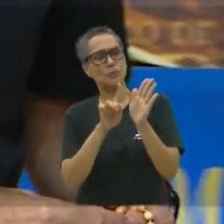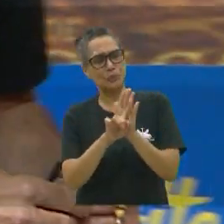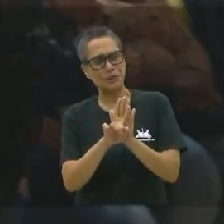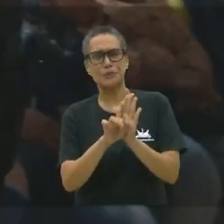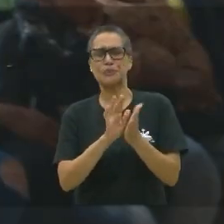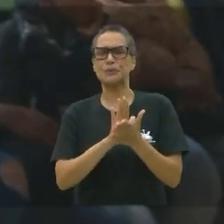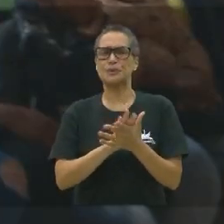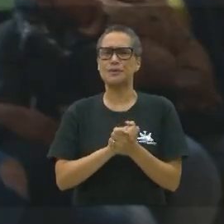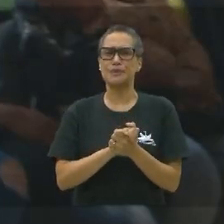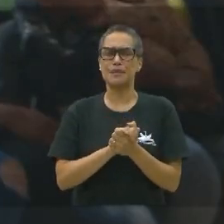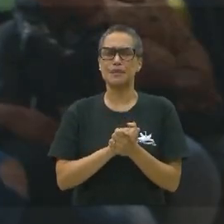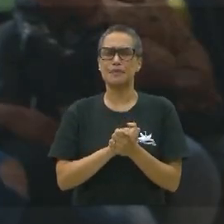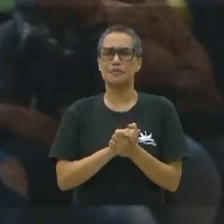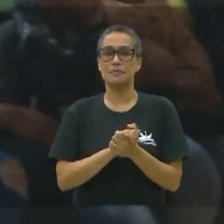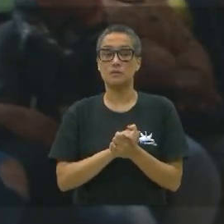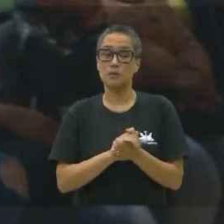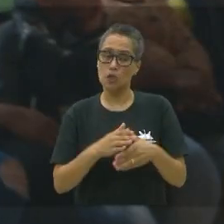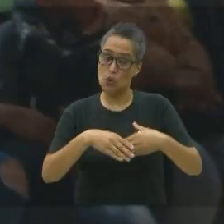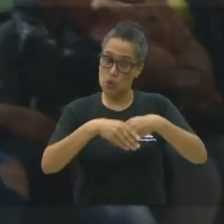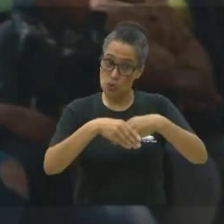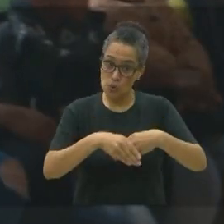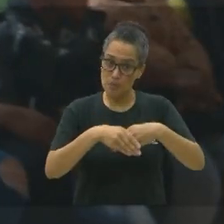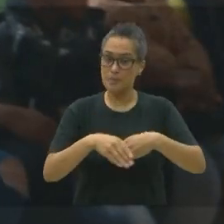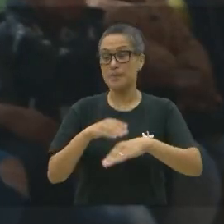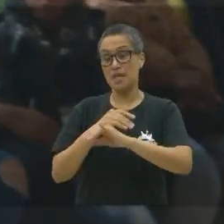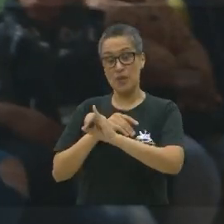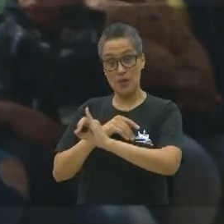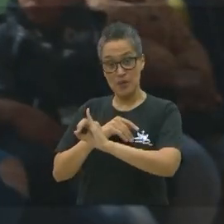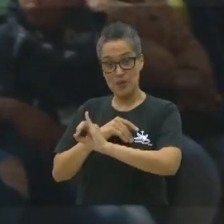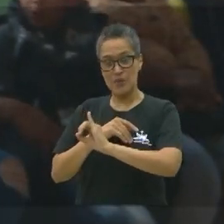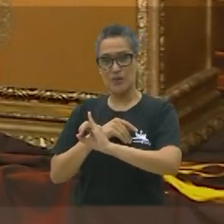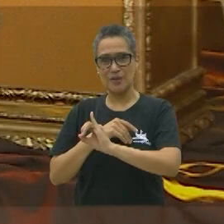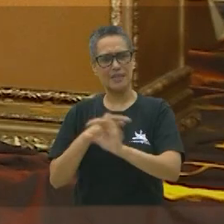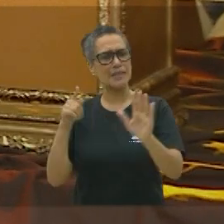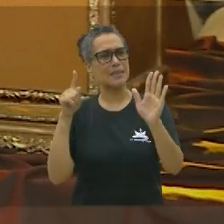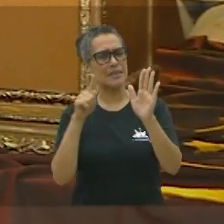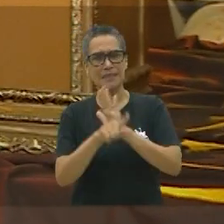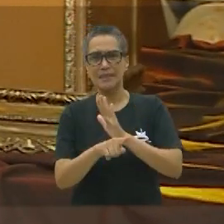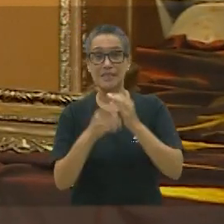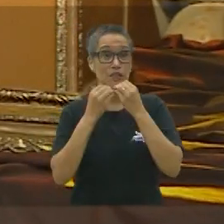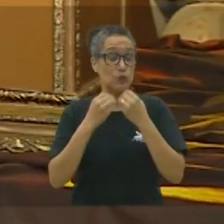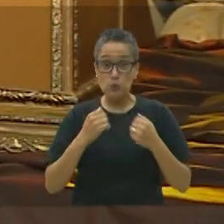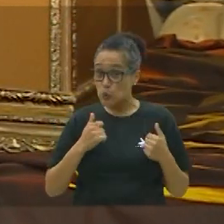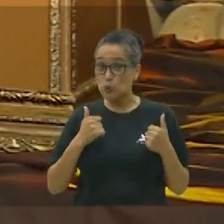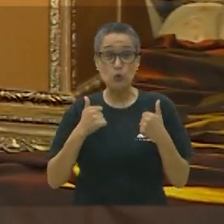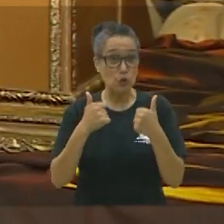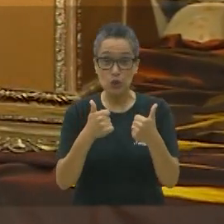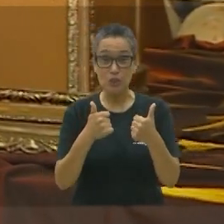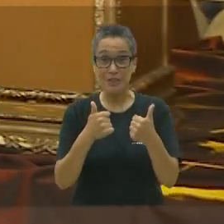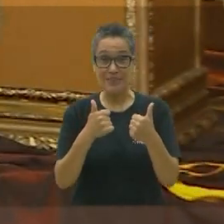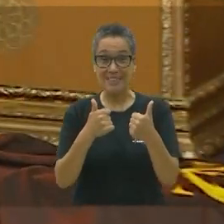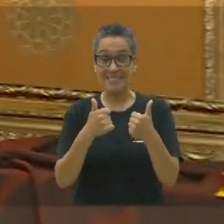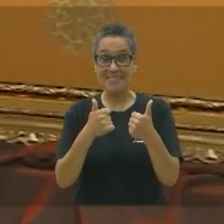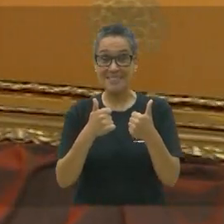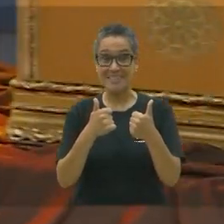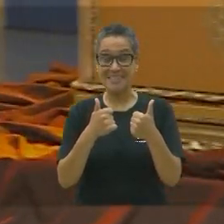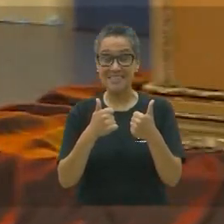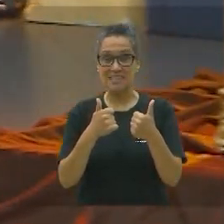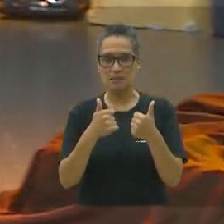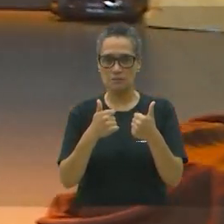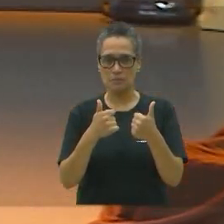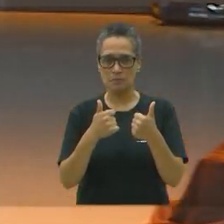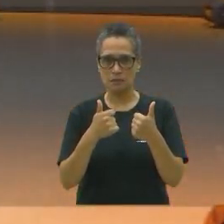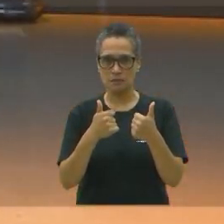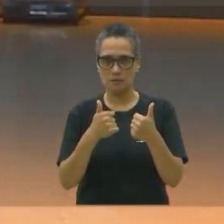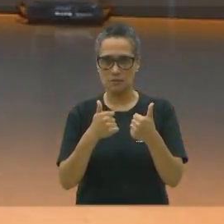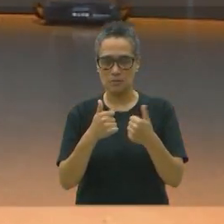pessoa, a gente cumprimenta, oi, e a gente pergunta, tudo bem? Em fração